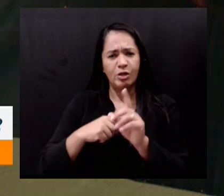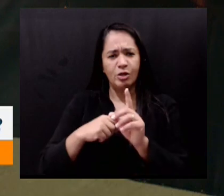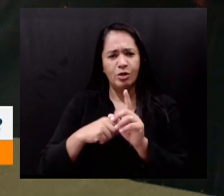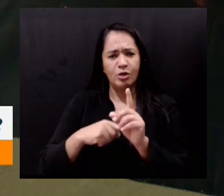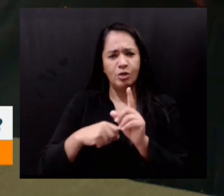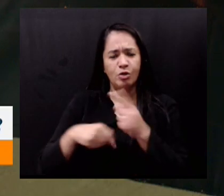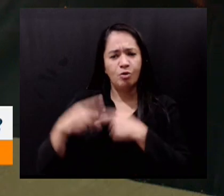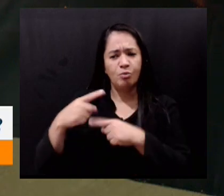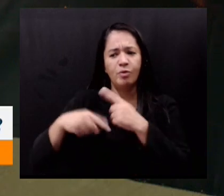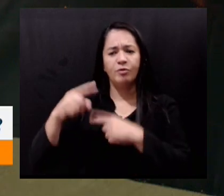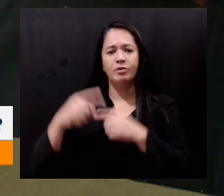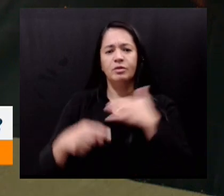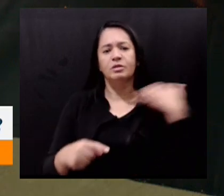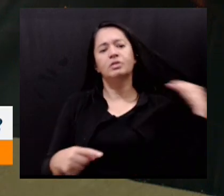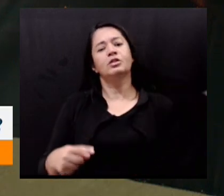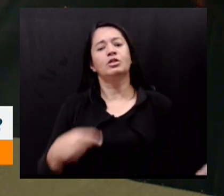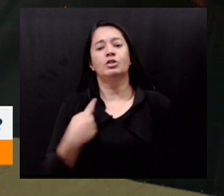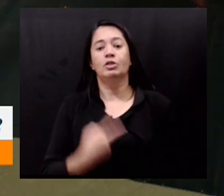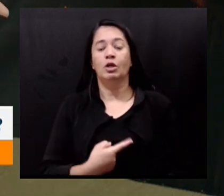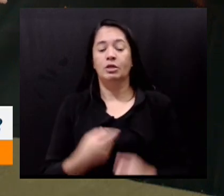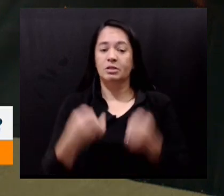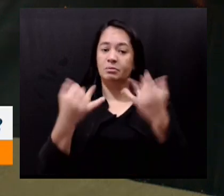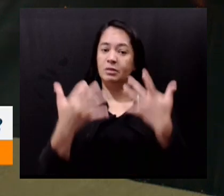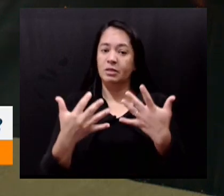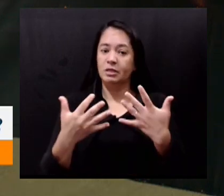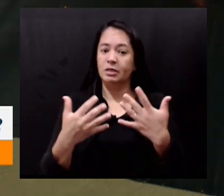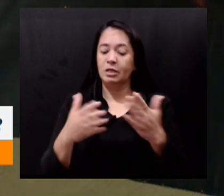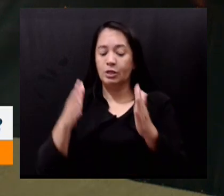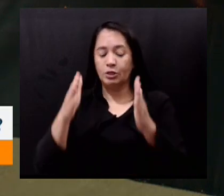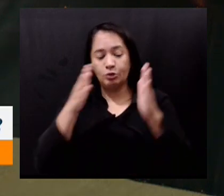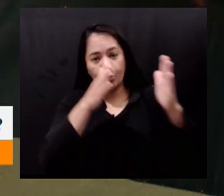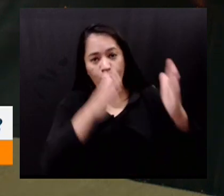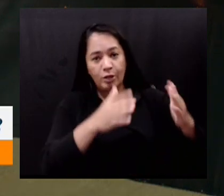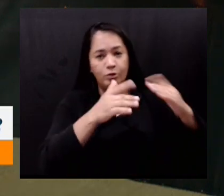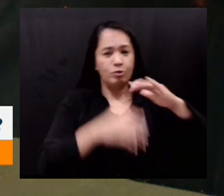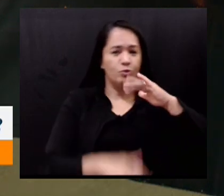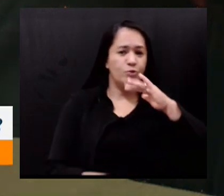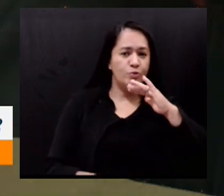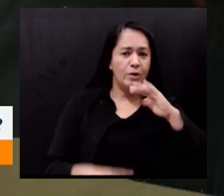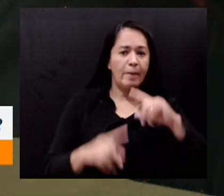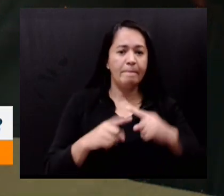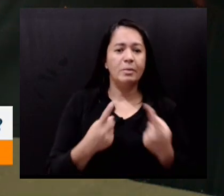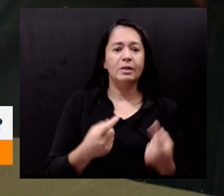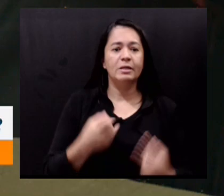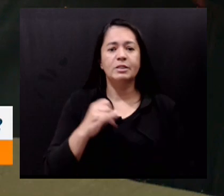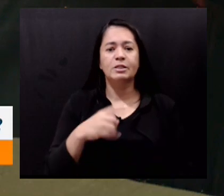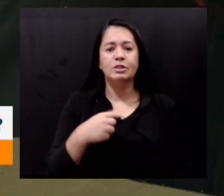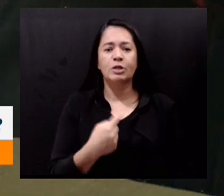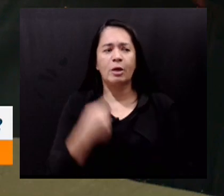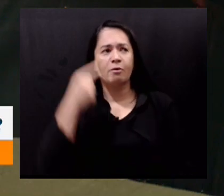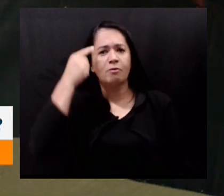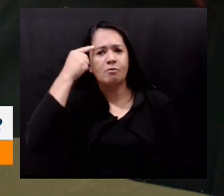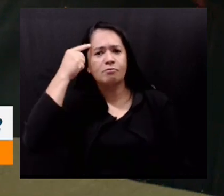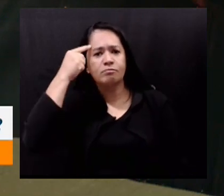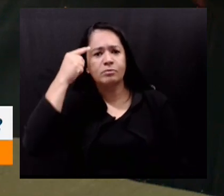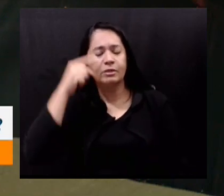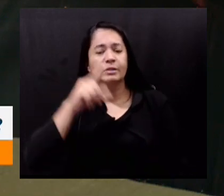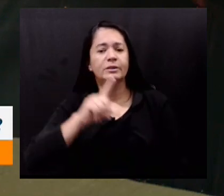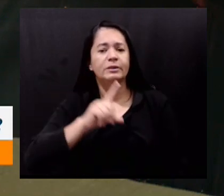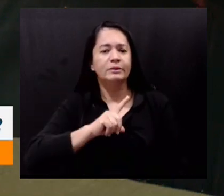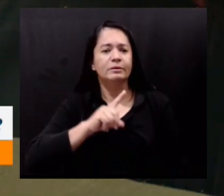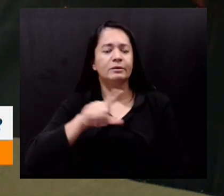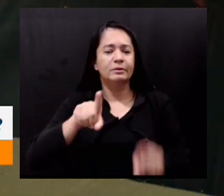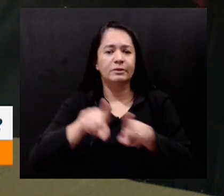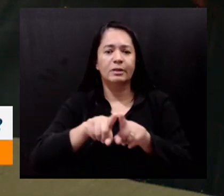ruim, né, que é algo ruim, então, claro. Só que se a gente parar para analisar, tem aí uma questão de